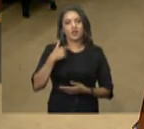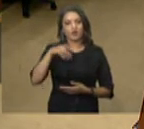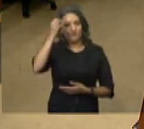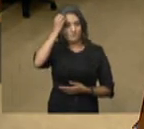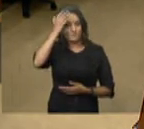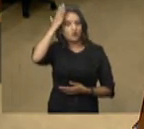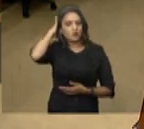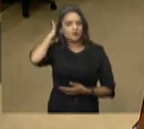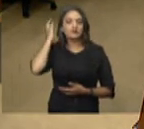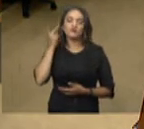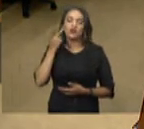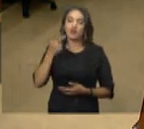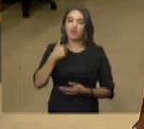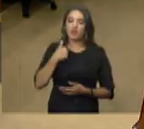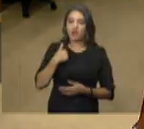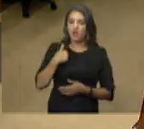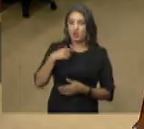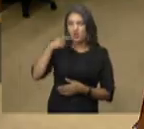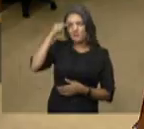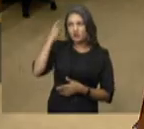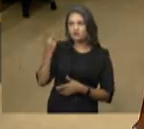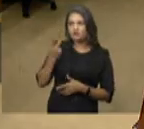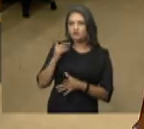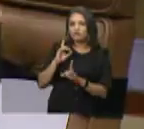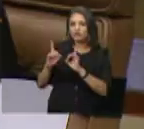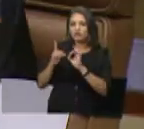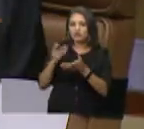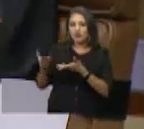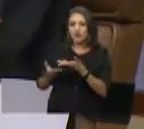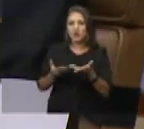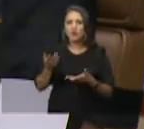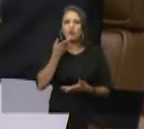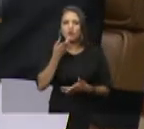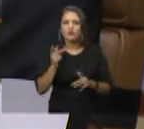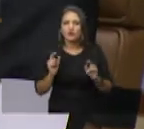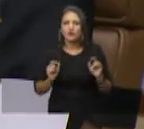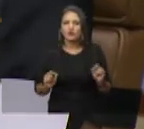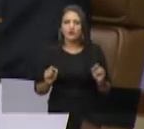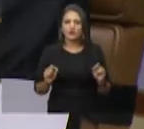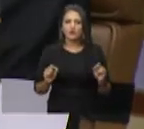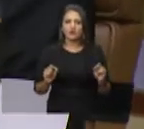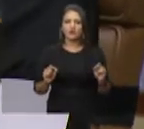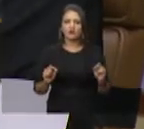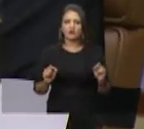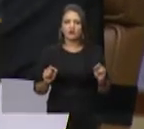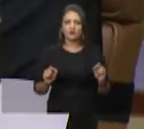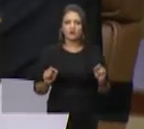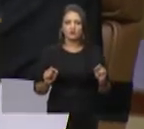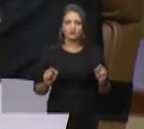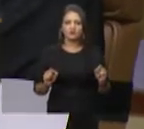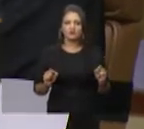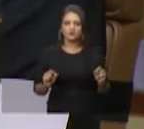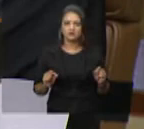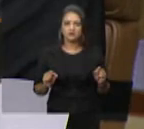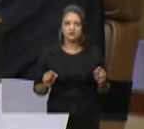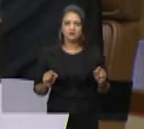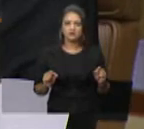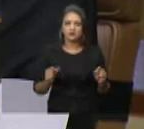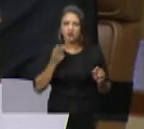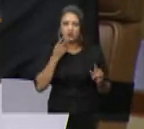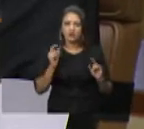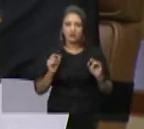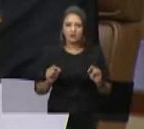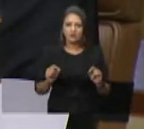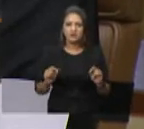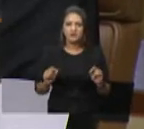ministro Barroso é eu trouxe uma observação que é a seguinte essa última esse